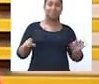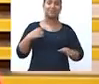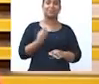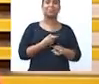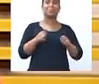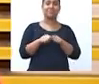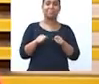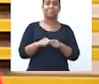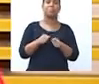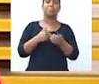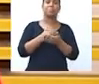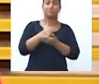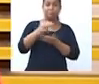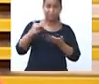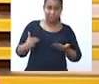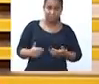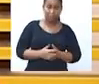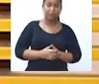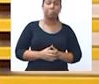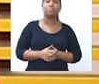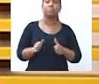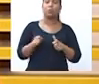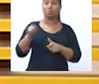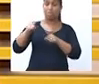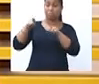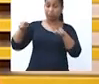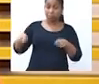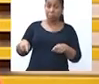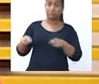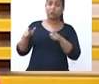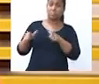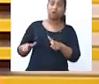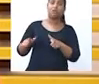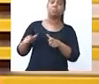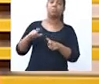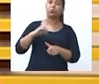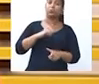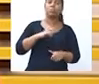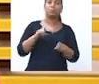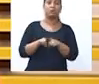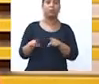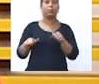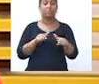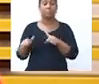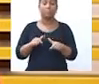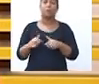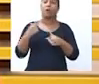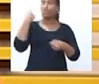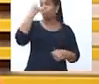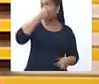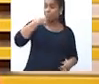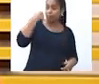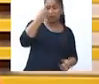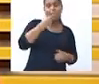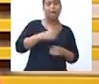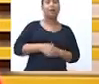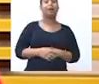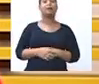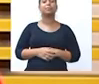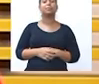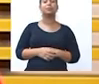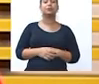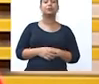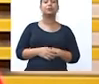faz das imagens. E lá dentro do laboratório existia também, né, trabalhos com faces, com